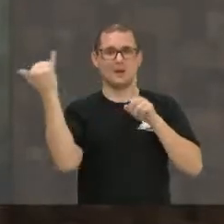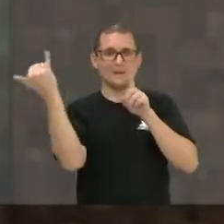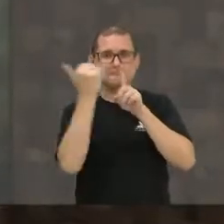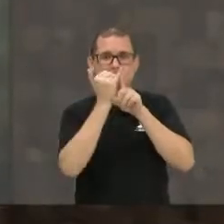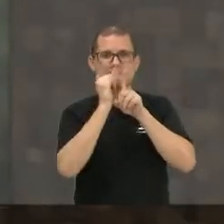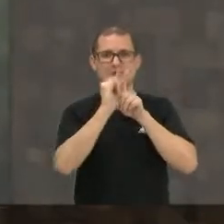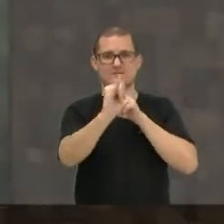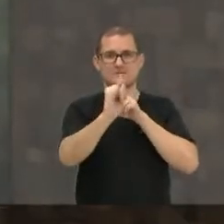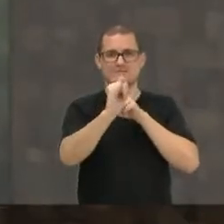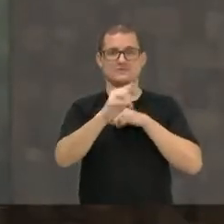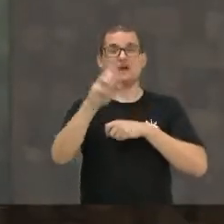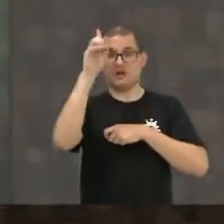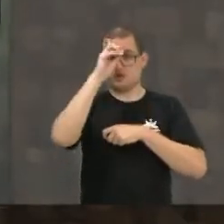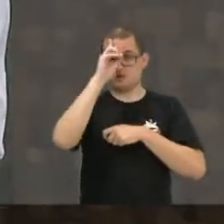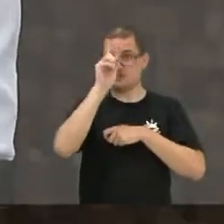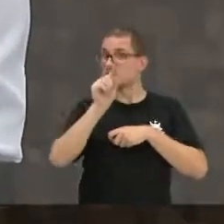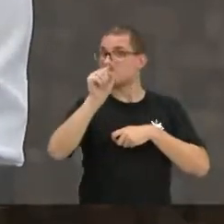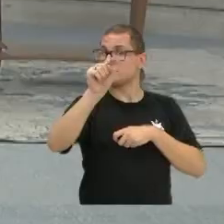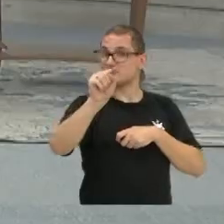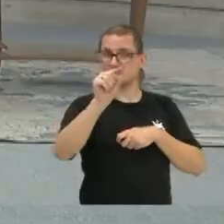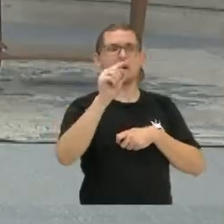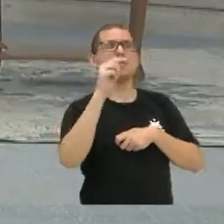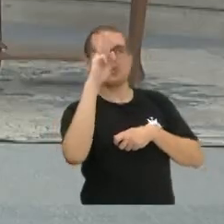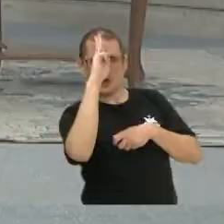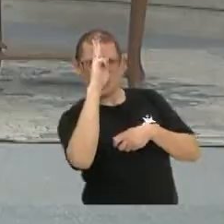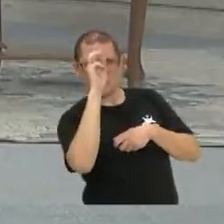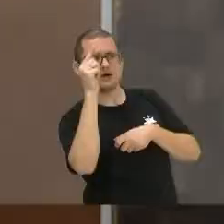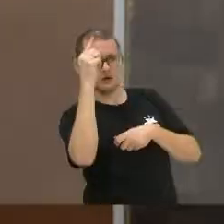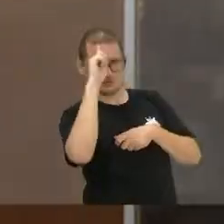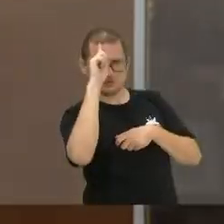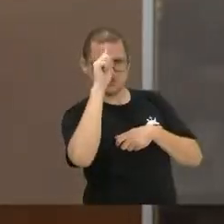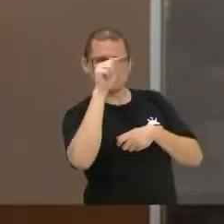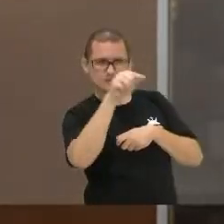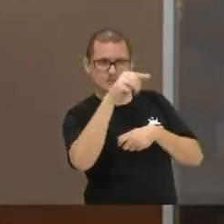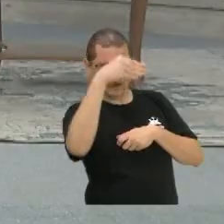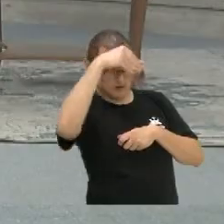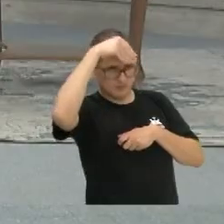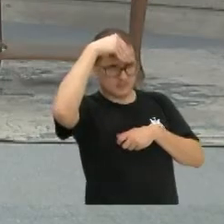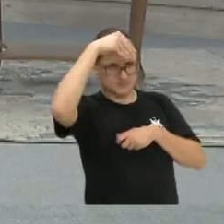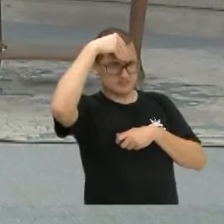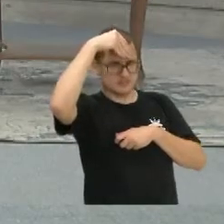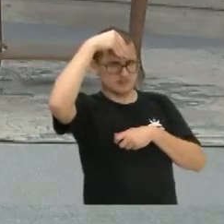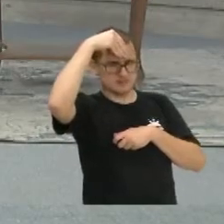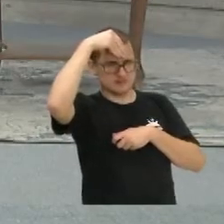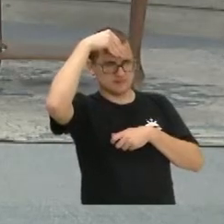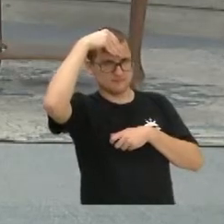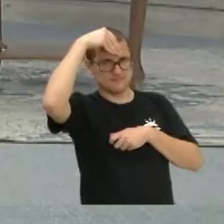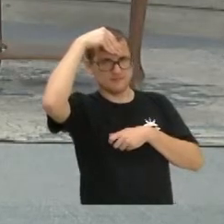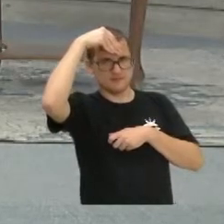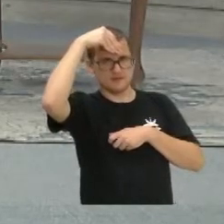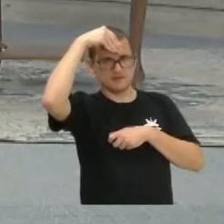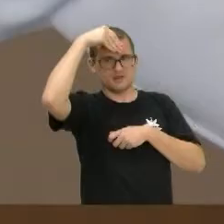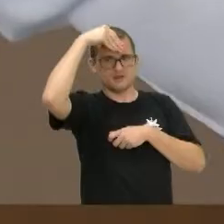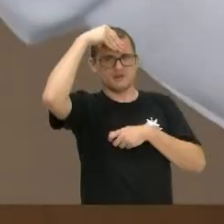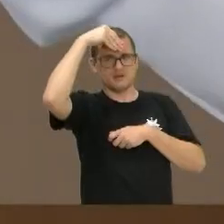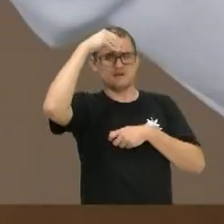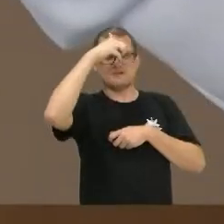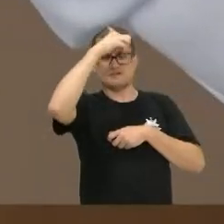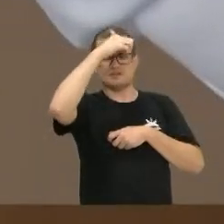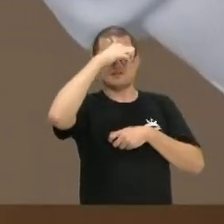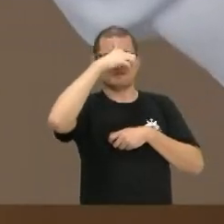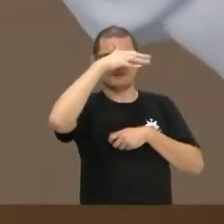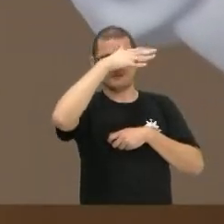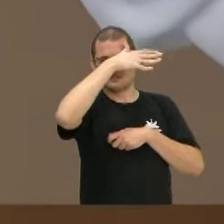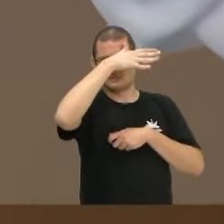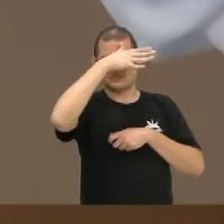no dia que você foi batizado william um giro na sua fronte e agora é